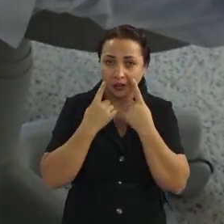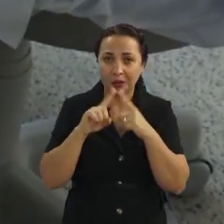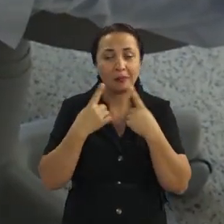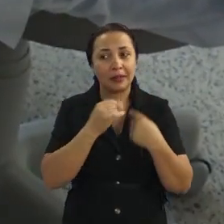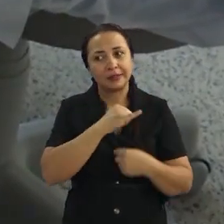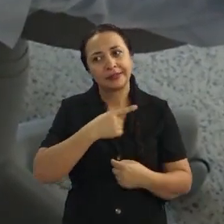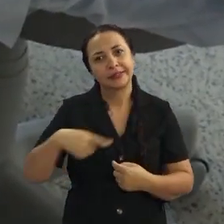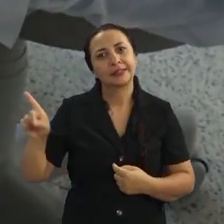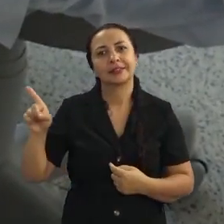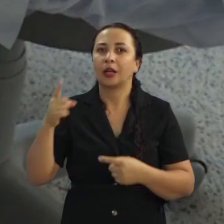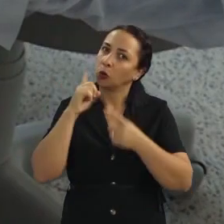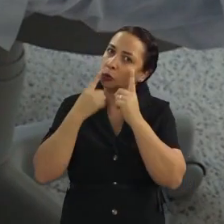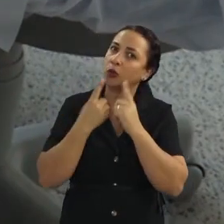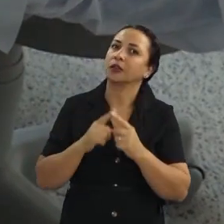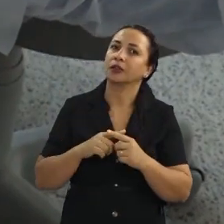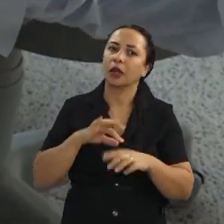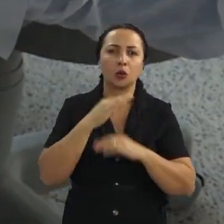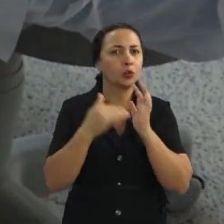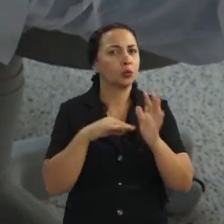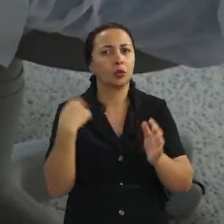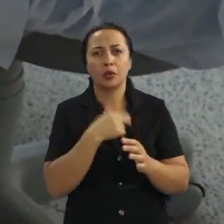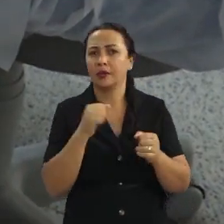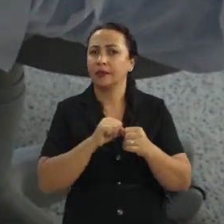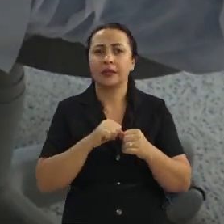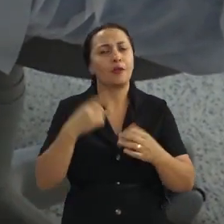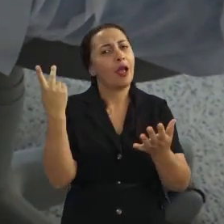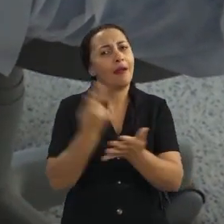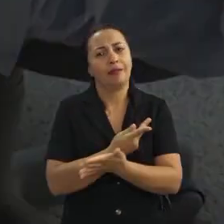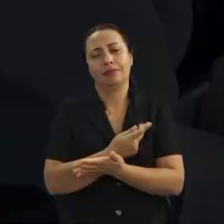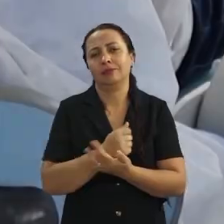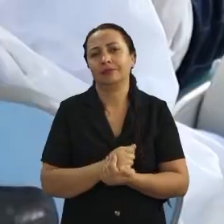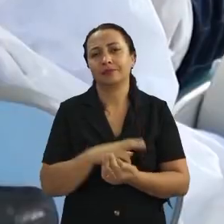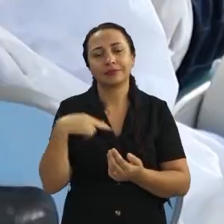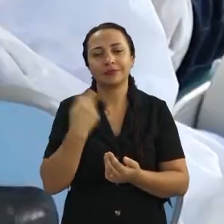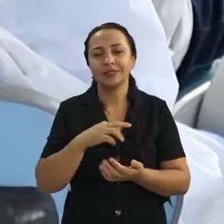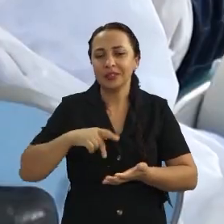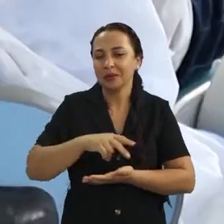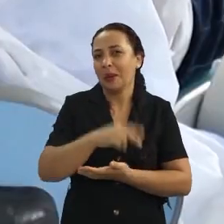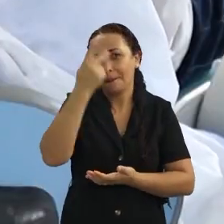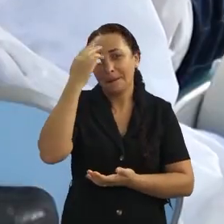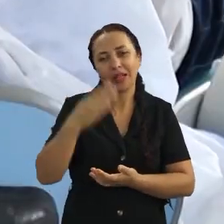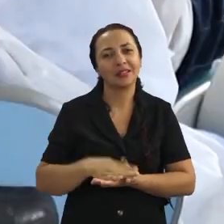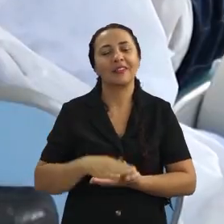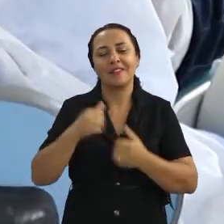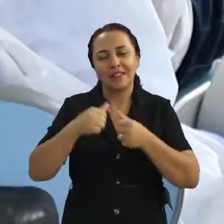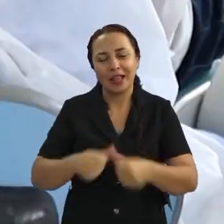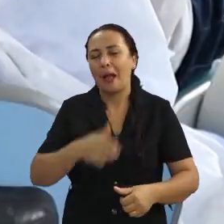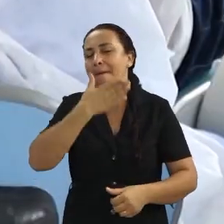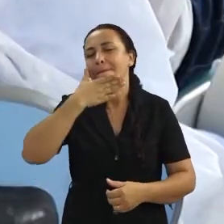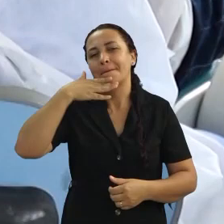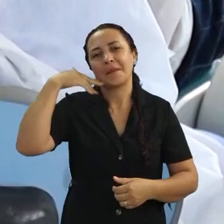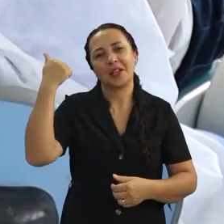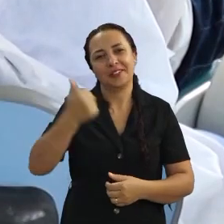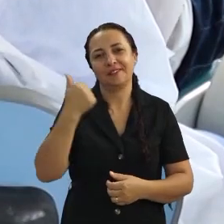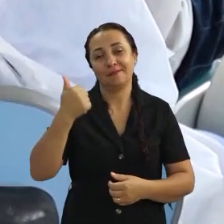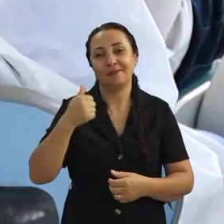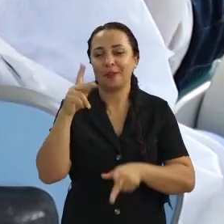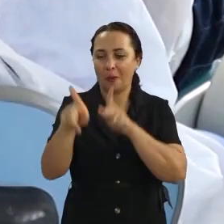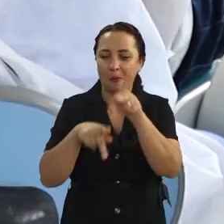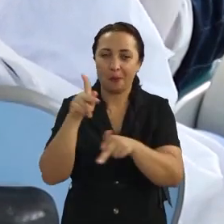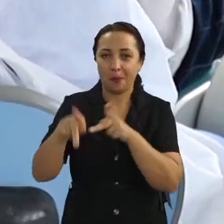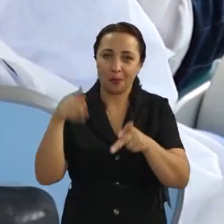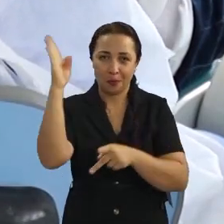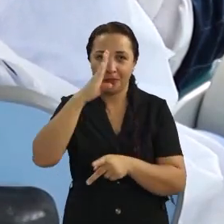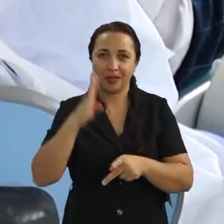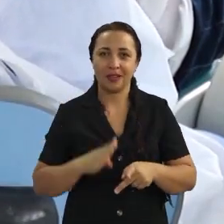mas se ela sair chorando tudo que nós fizemos foi um fracasso e nós caminhamos para o sucesso então o